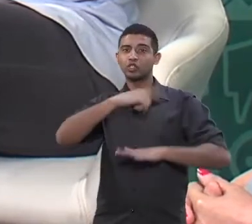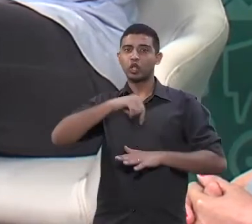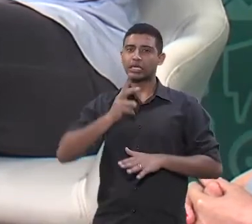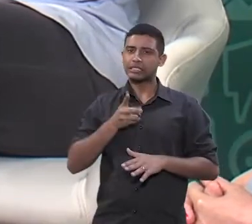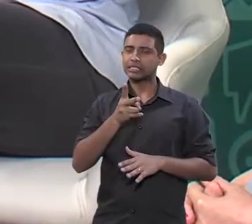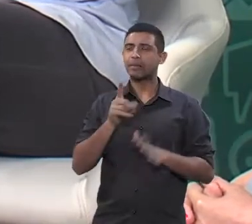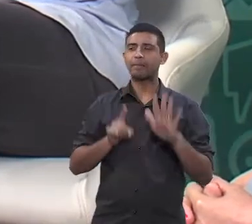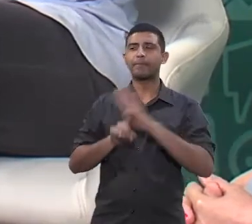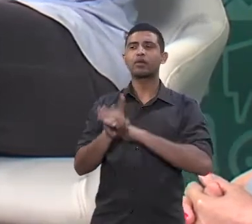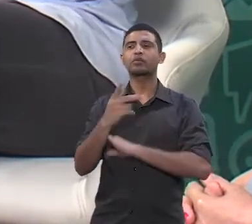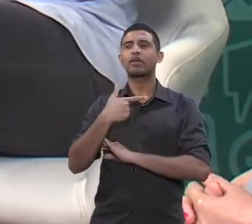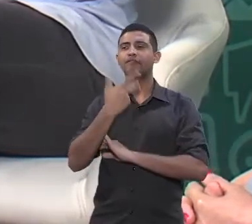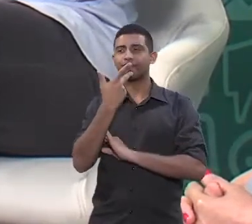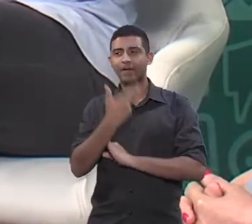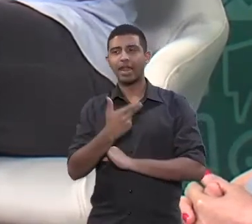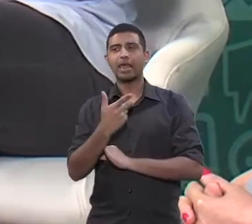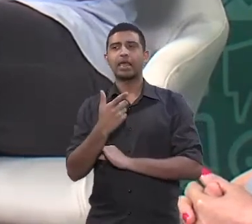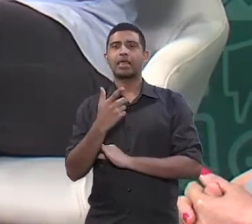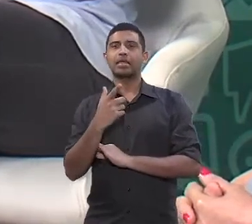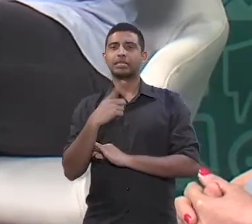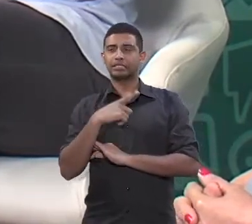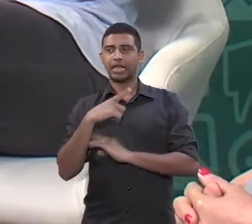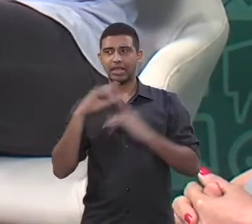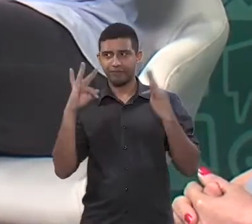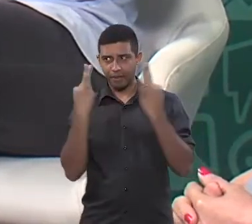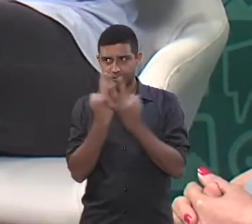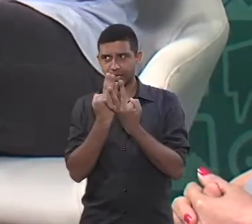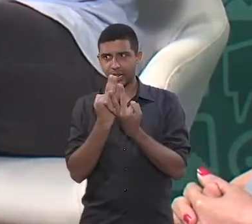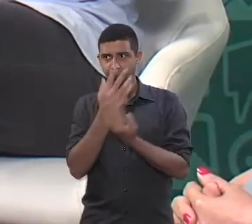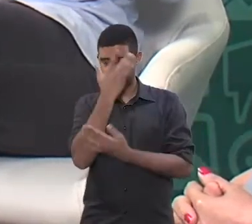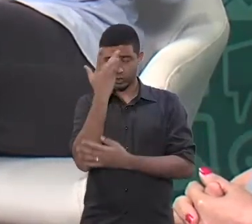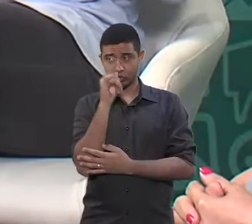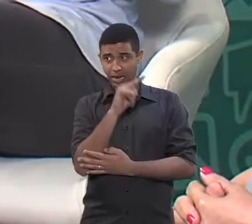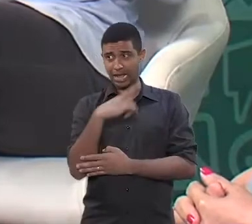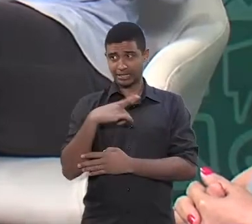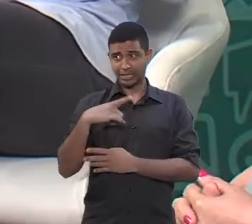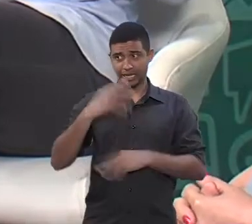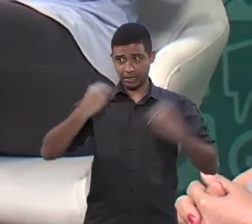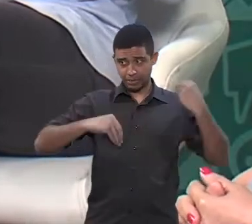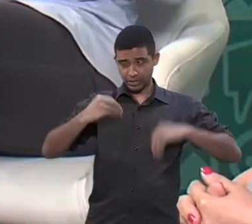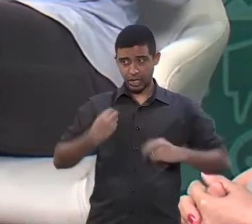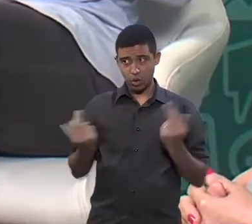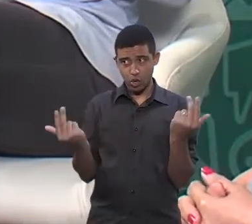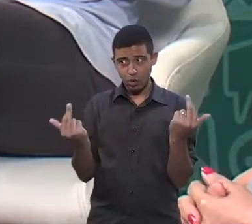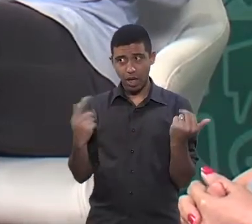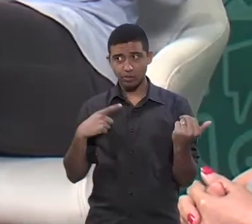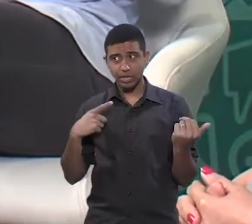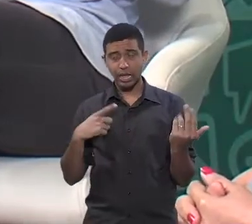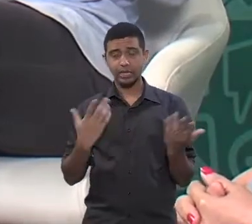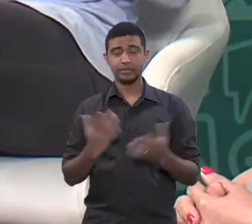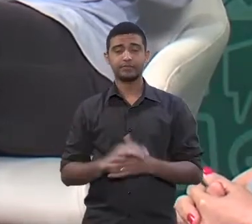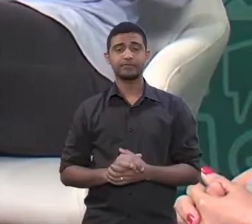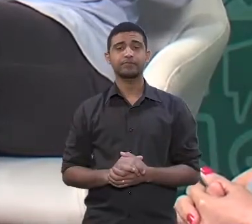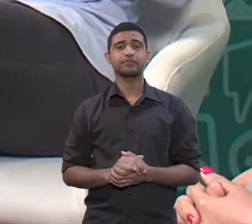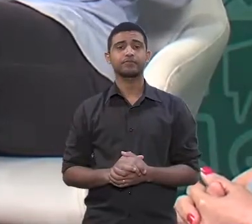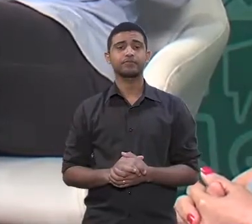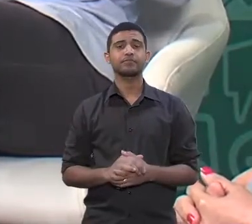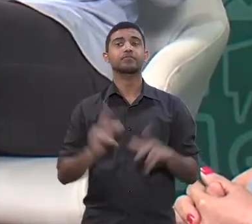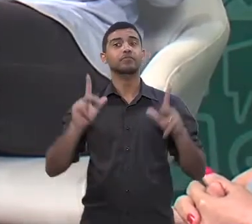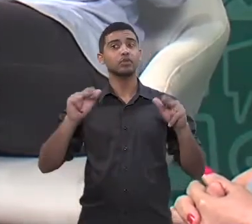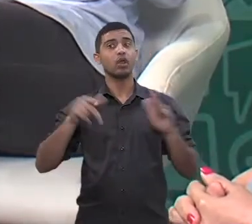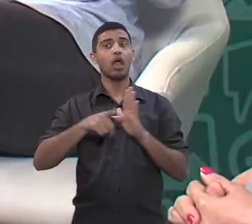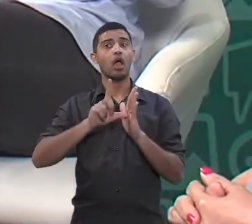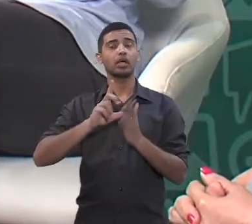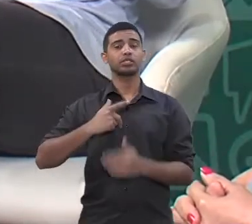perguntas que a gente faz, tem alguém na família que tem? Tem alguém na família que tem esse quadro que você tem? Né? Como eu